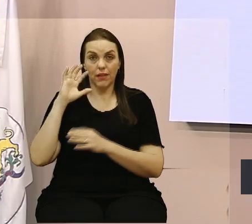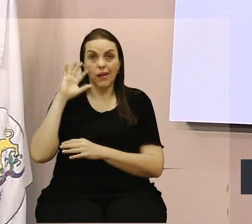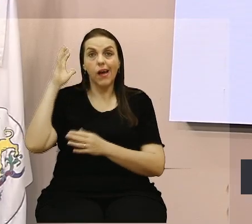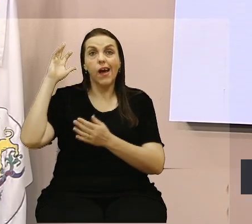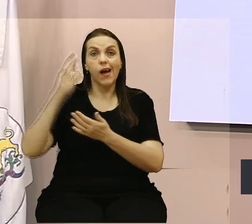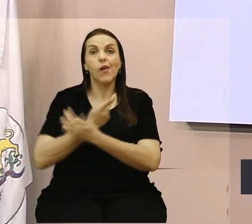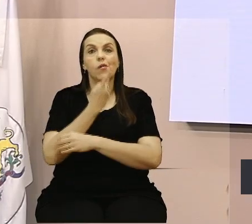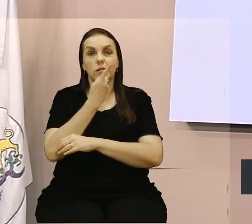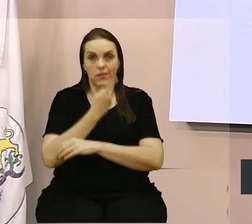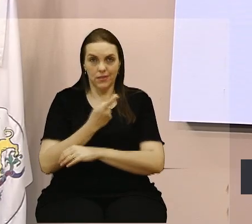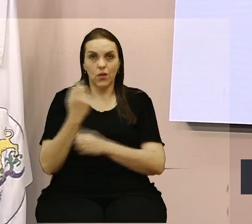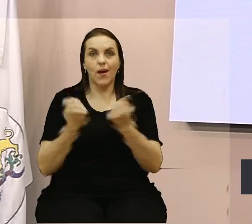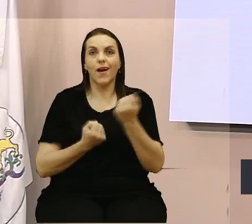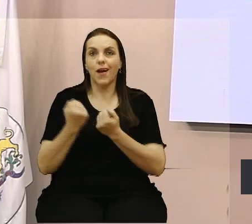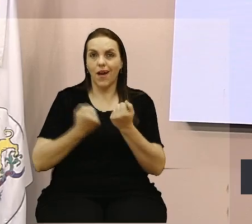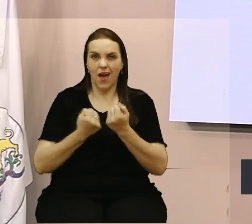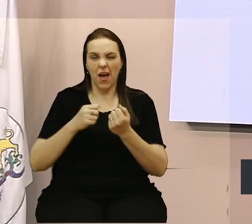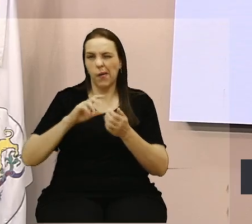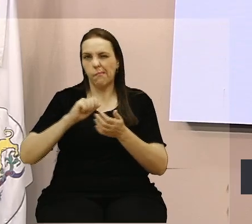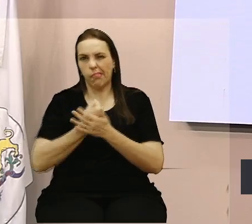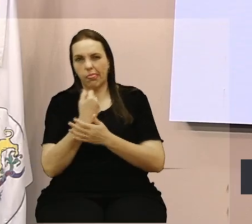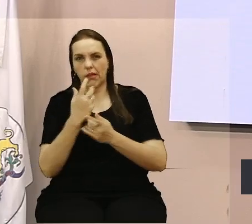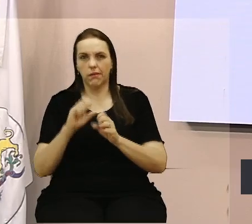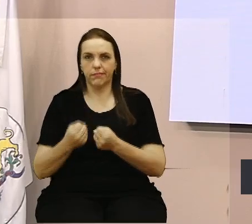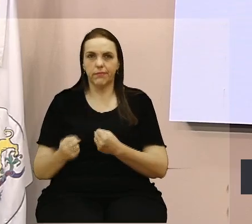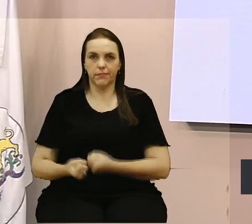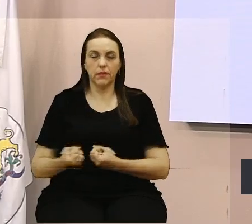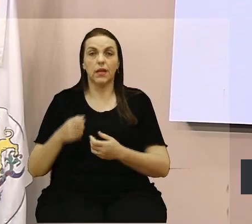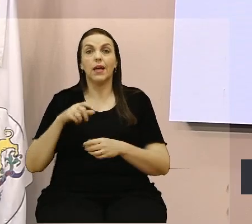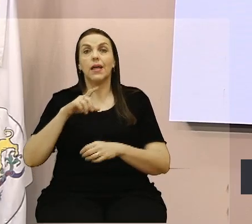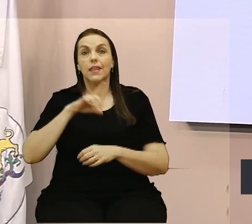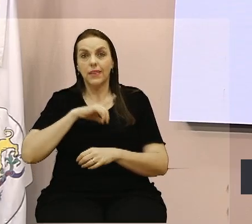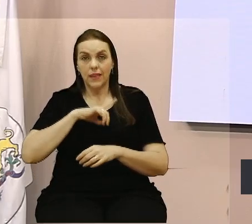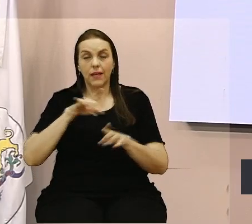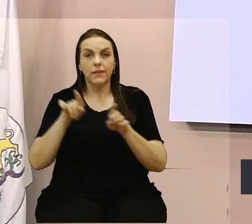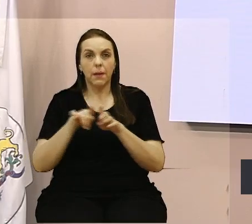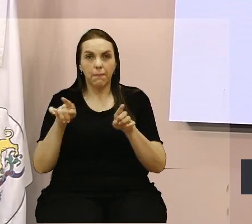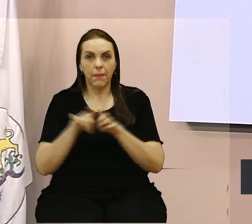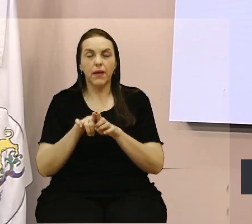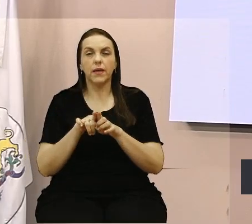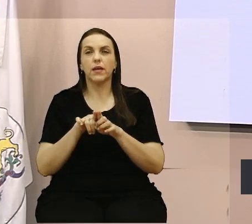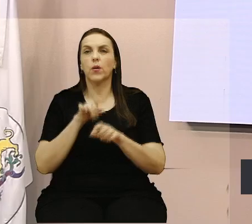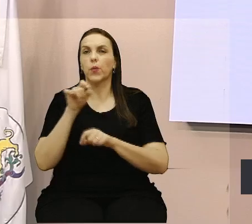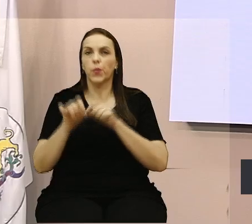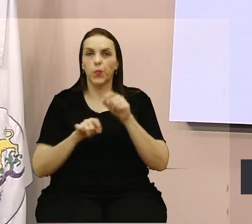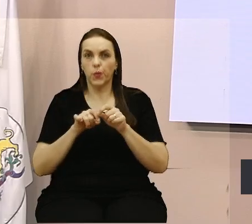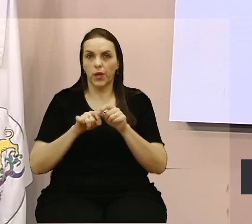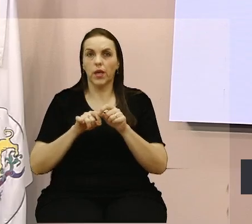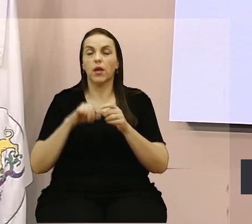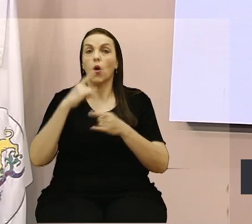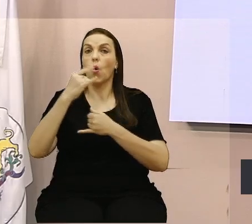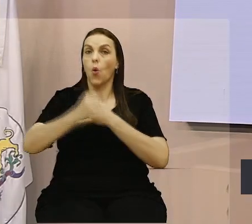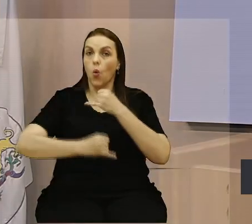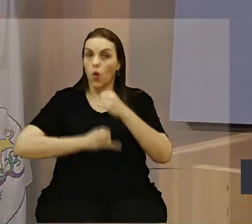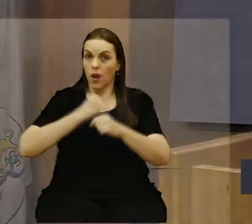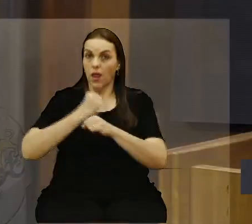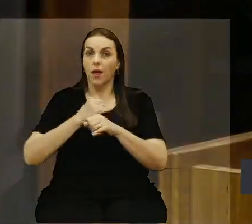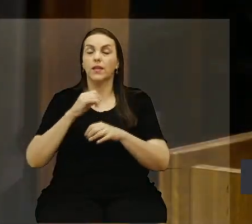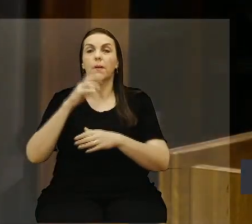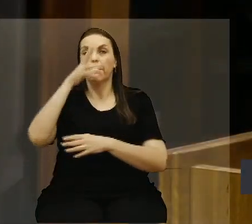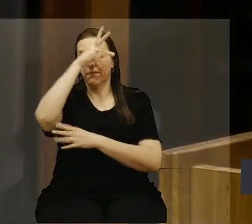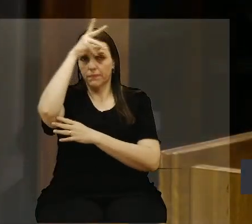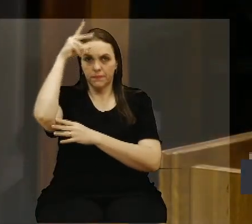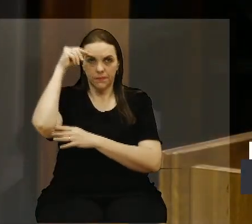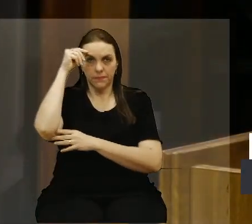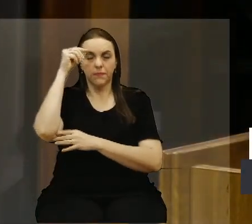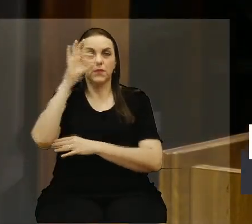danos materiais. Isso sem contar que nós temos as ocorrências online, tanto da Prefeitura